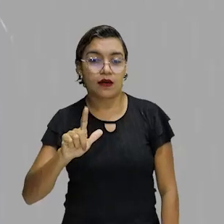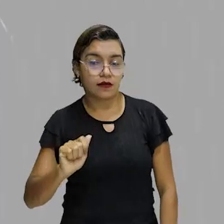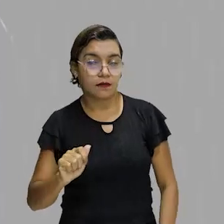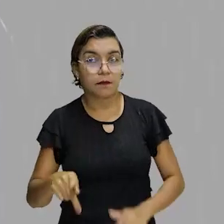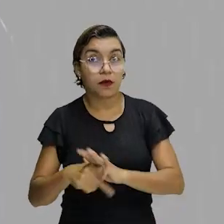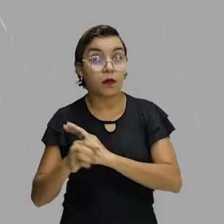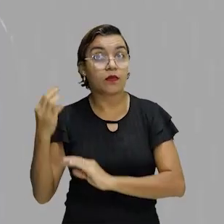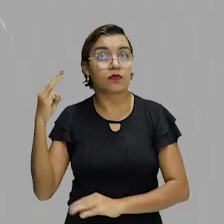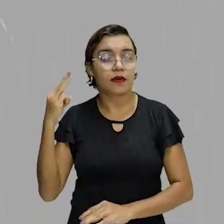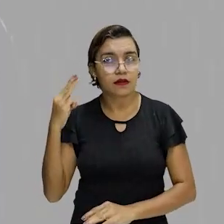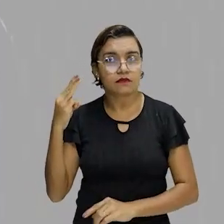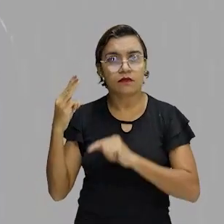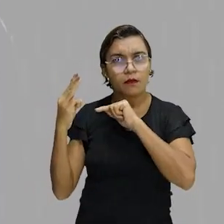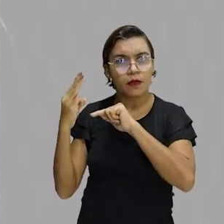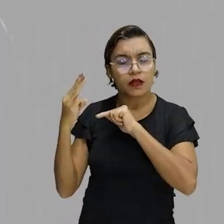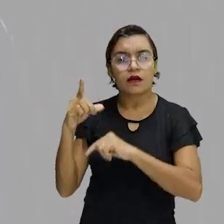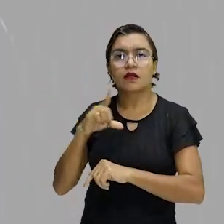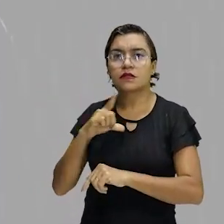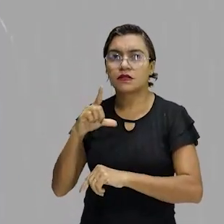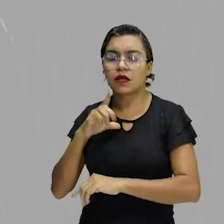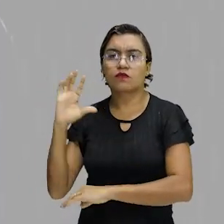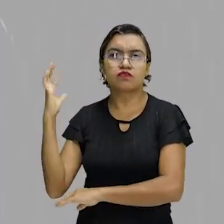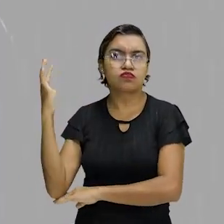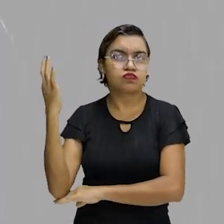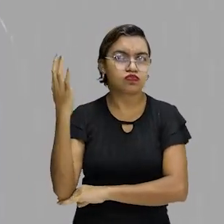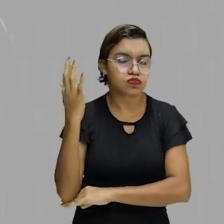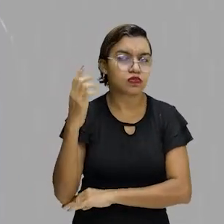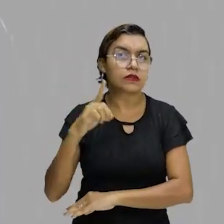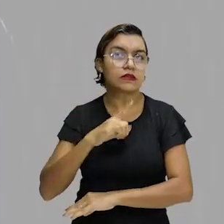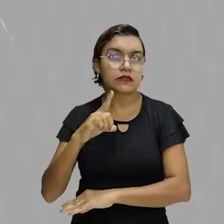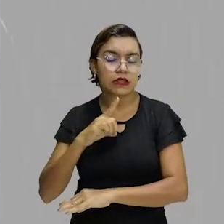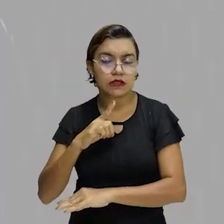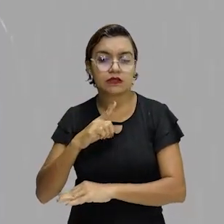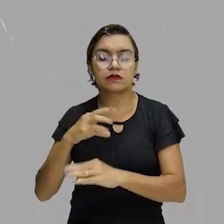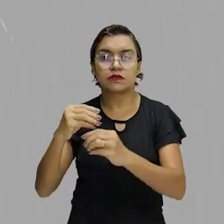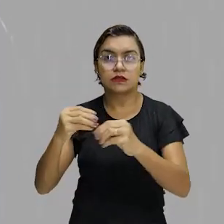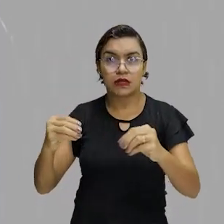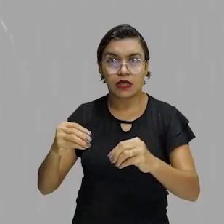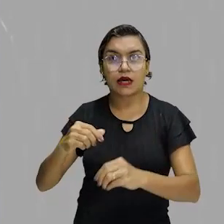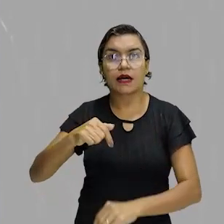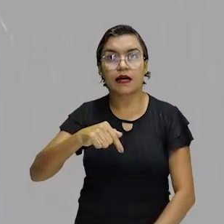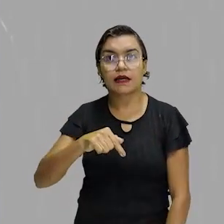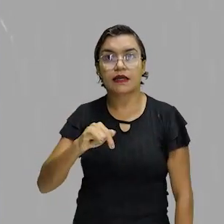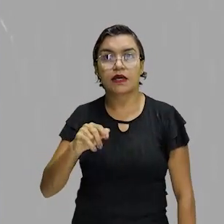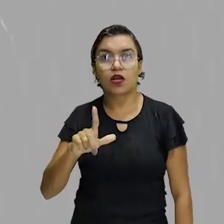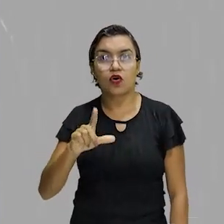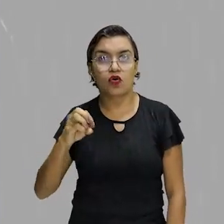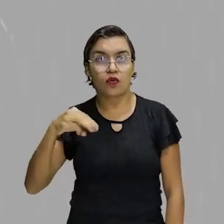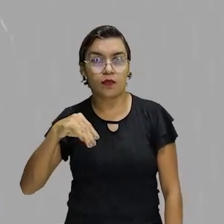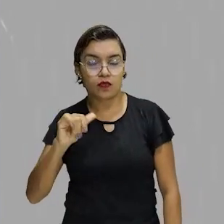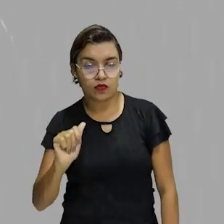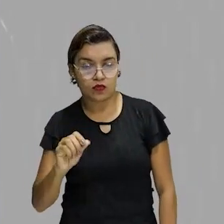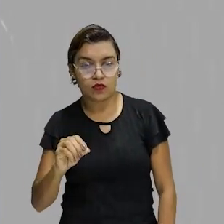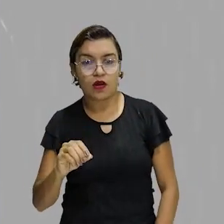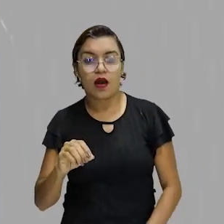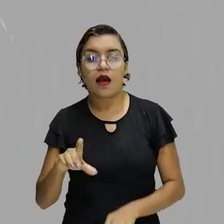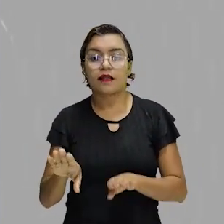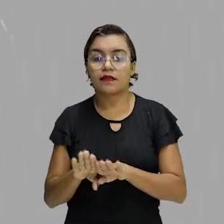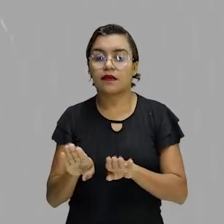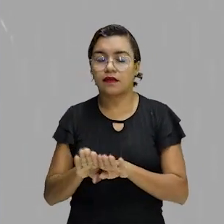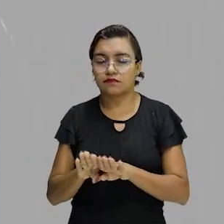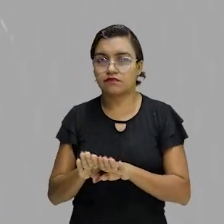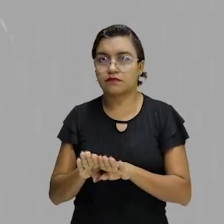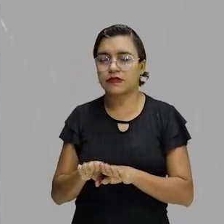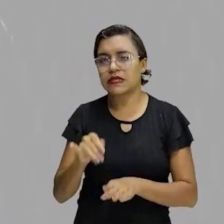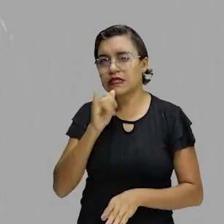onde tem muitas reservas quilombolas, muitas terras de quilombo. Por exemplo, no caminho da capital, São